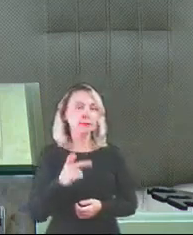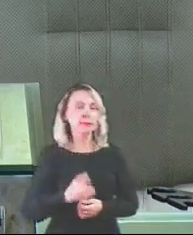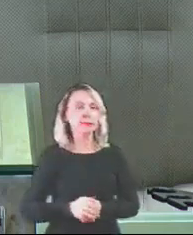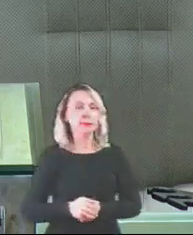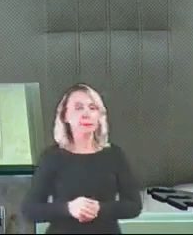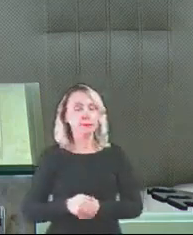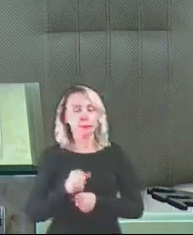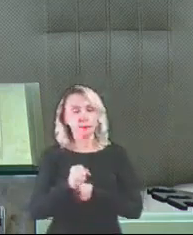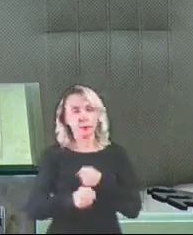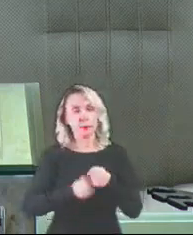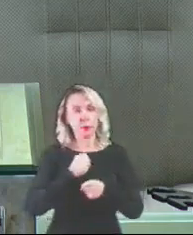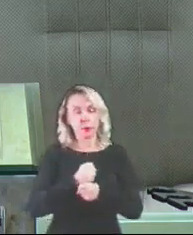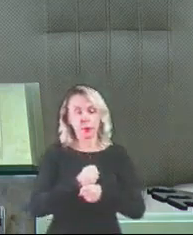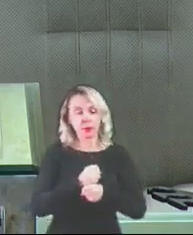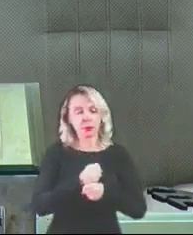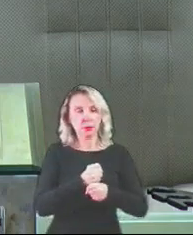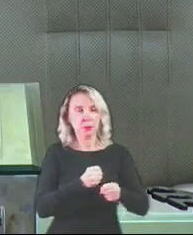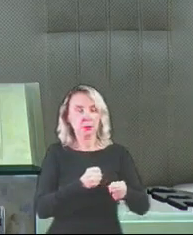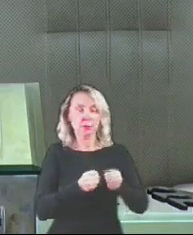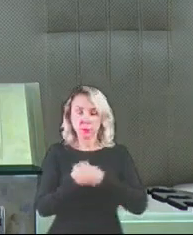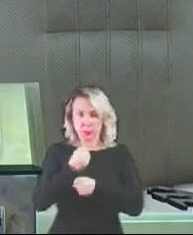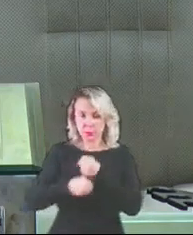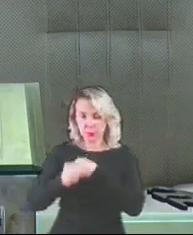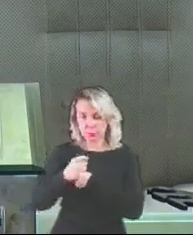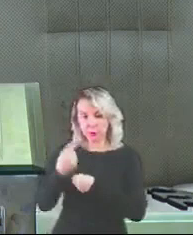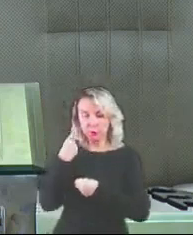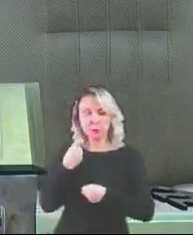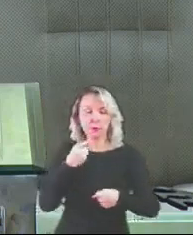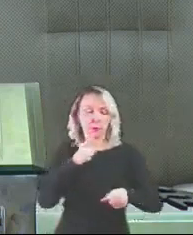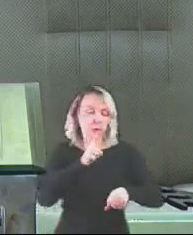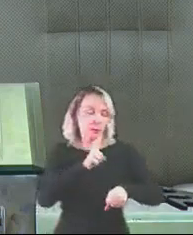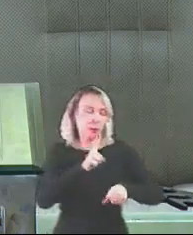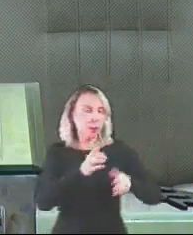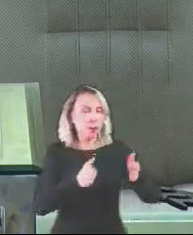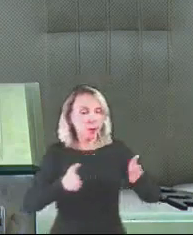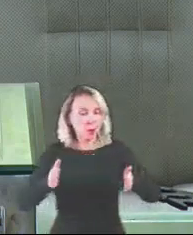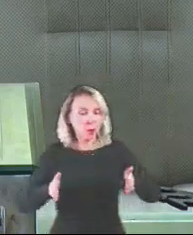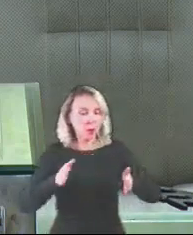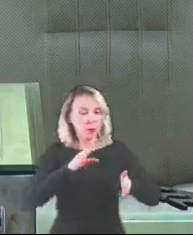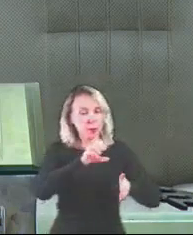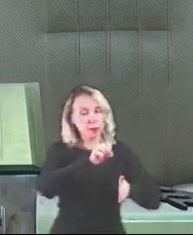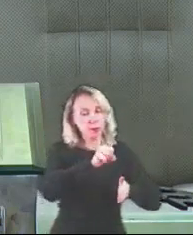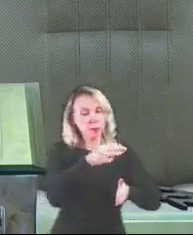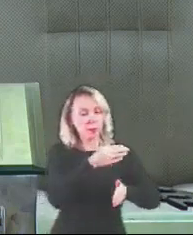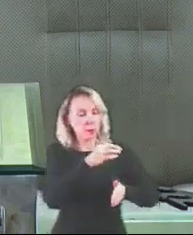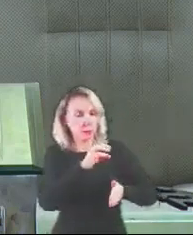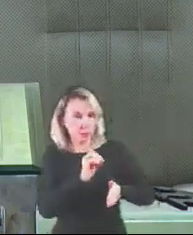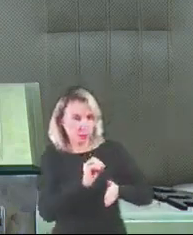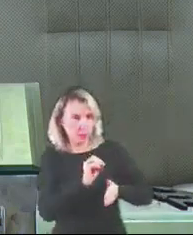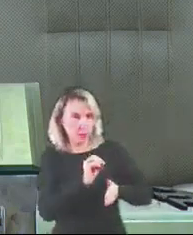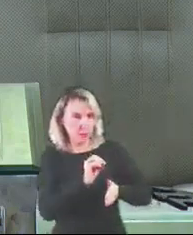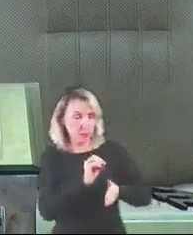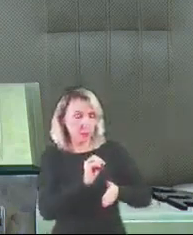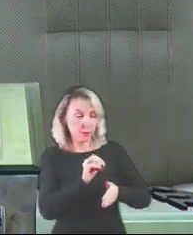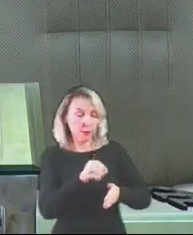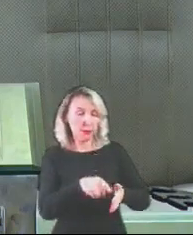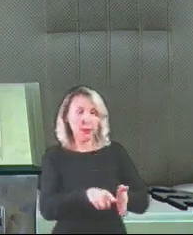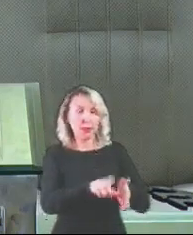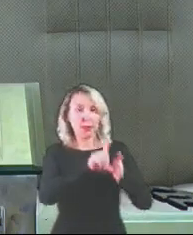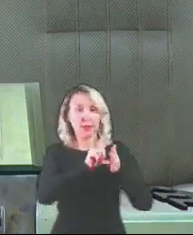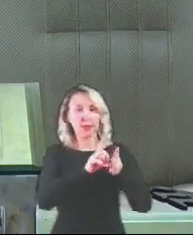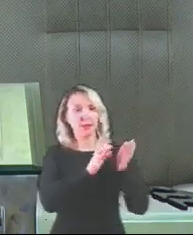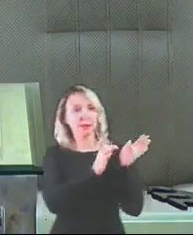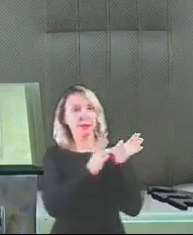no ano 830 a.C., eu falei aqui que o Império Persa estava melhor como estava antes.